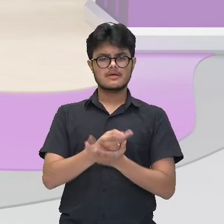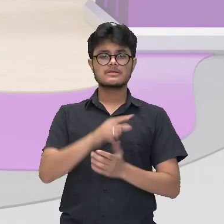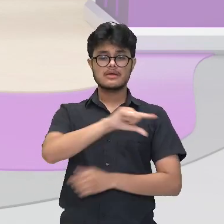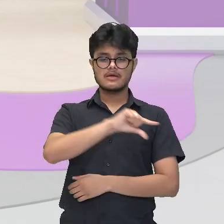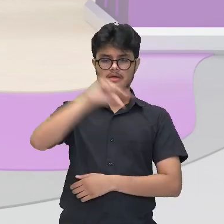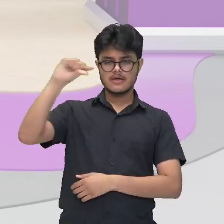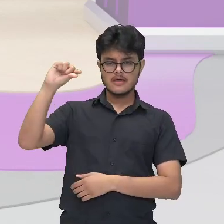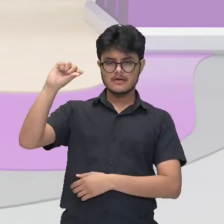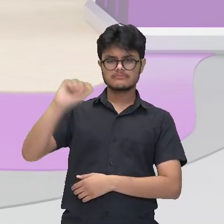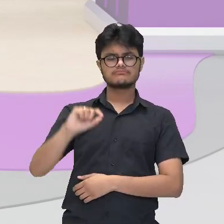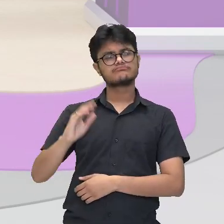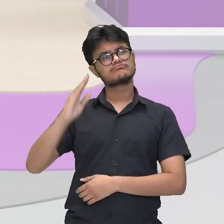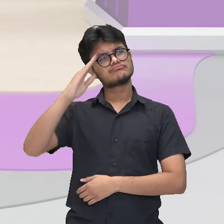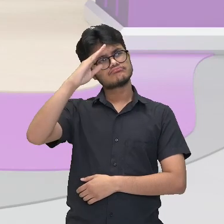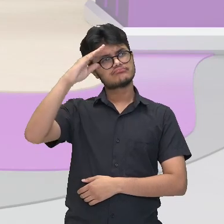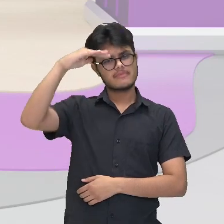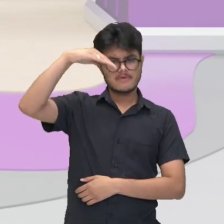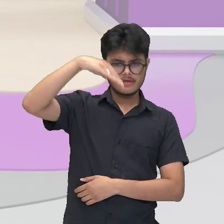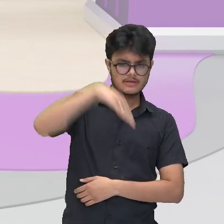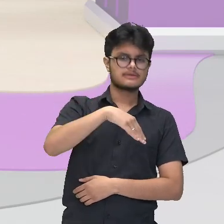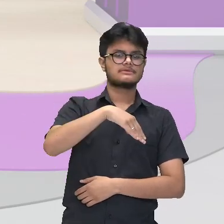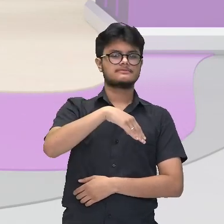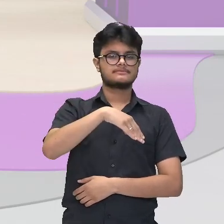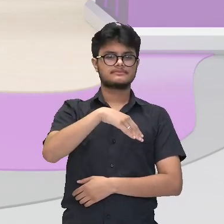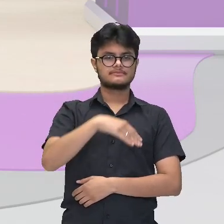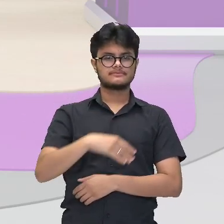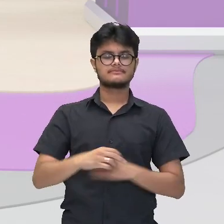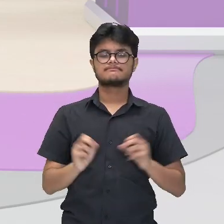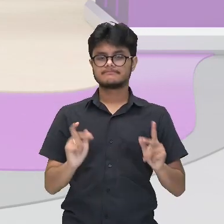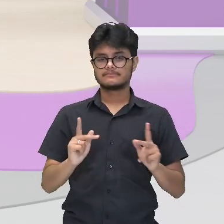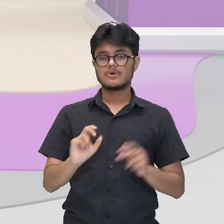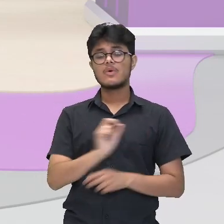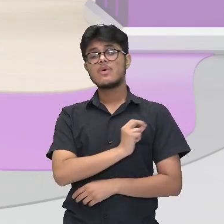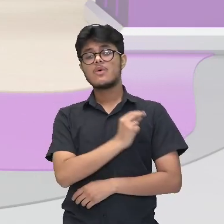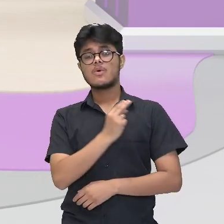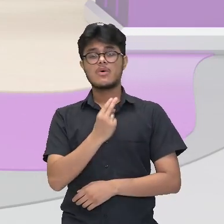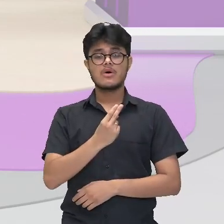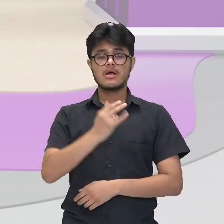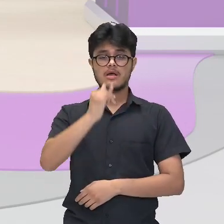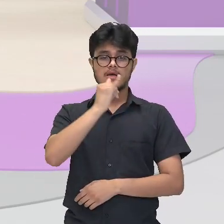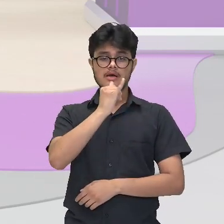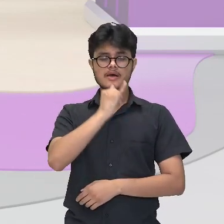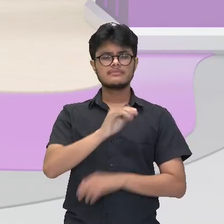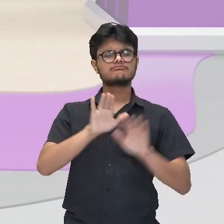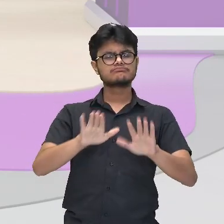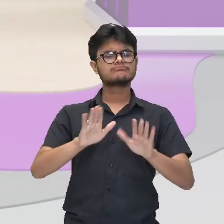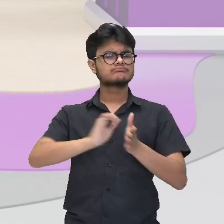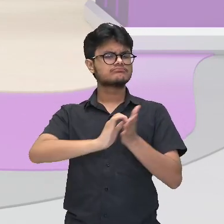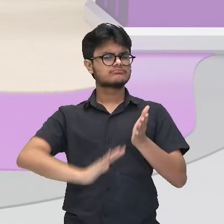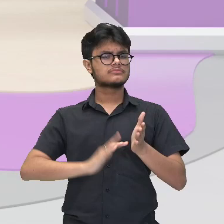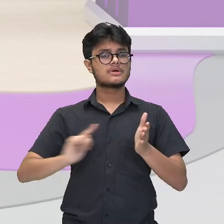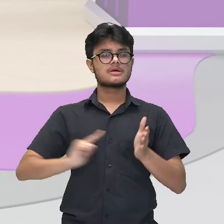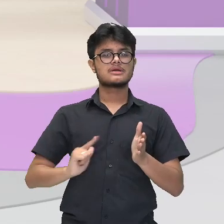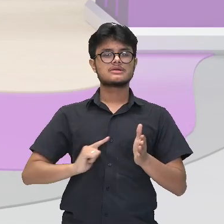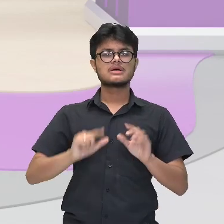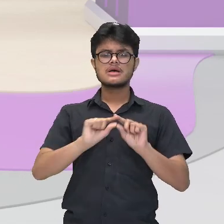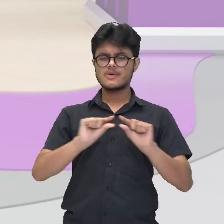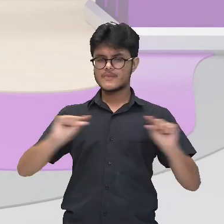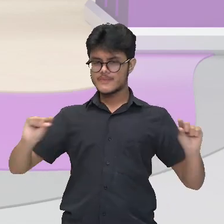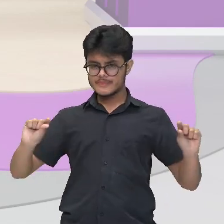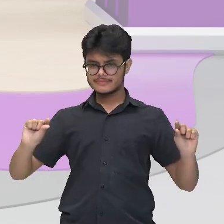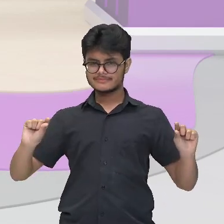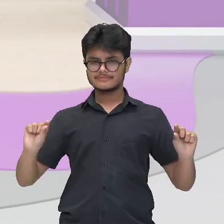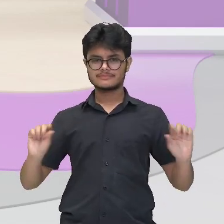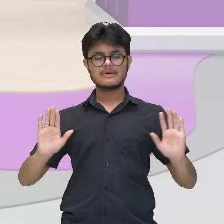reta. Ou ela vai crescer, ou ela vai decrescer, ou naquele caso que a gente viu, ela vai ser constante. Né?